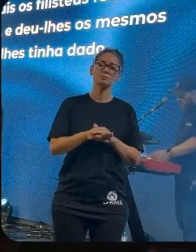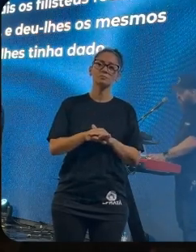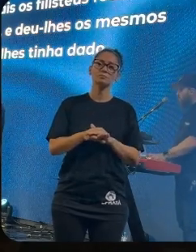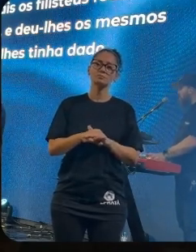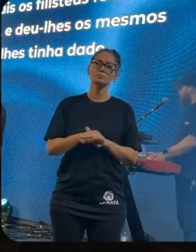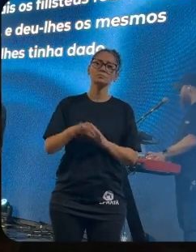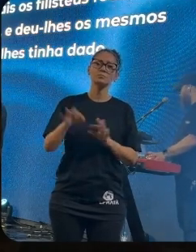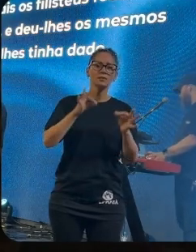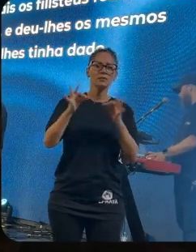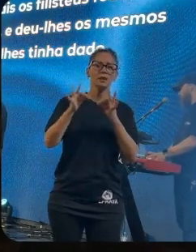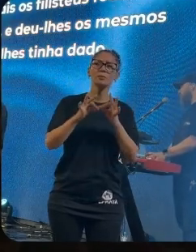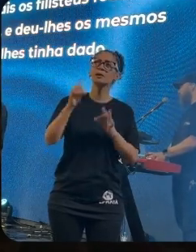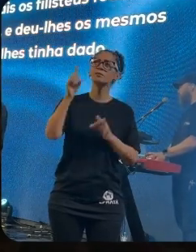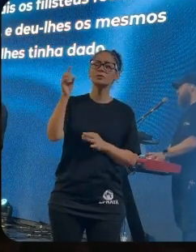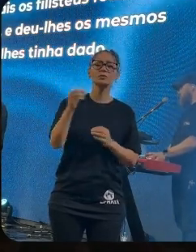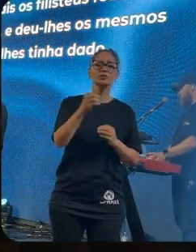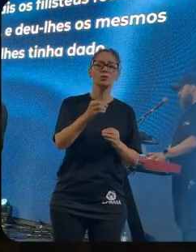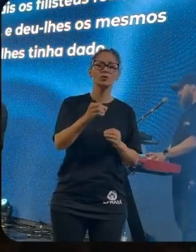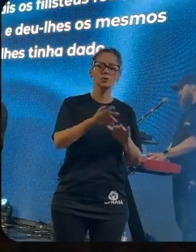você colocou do canto da mesa.